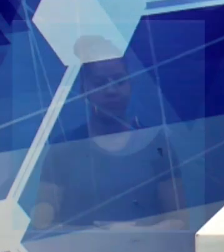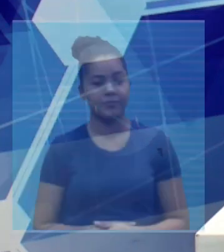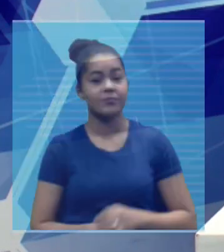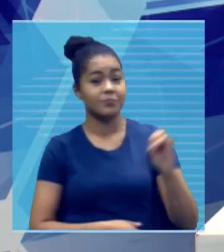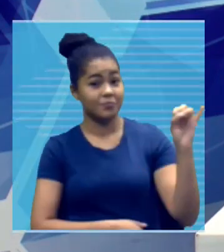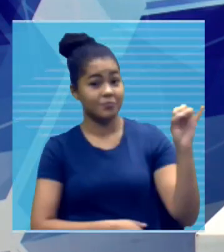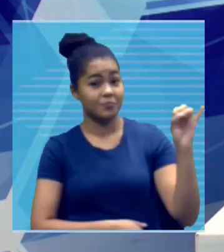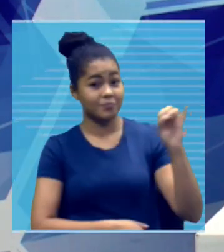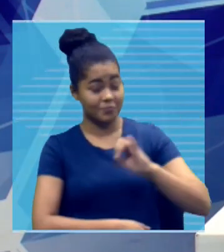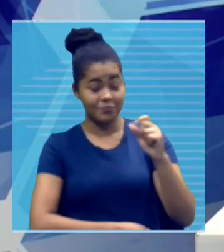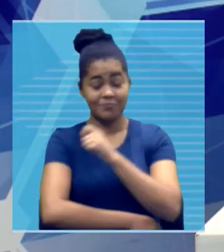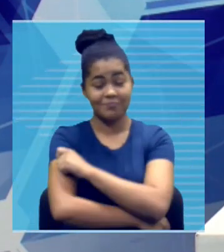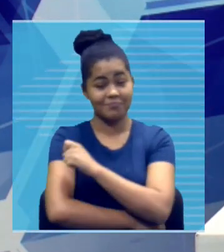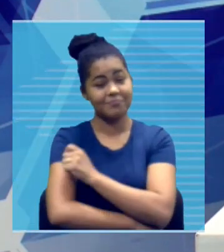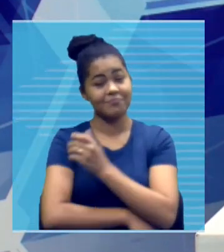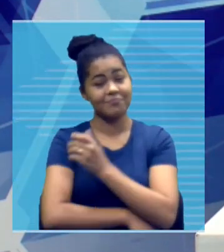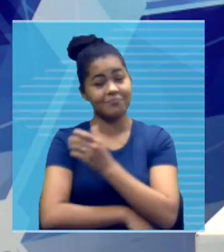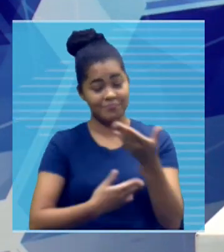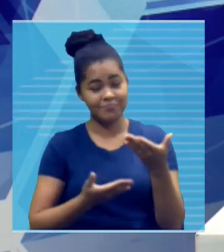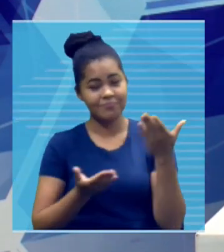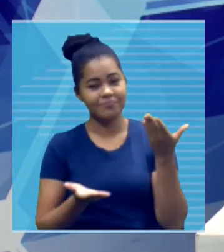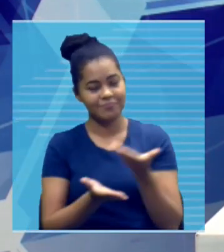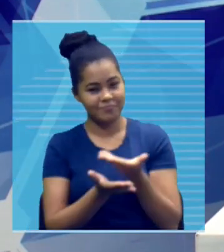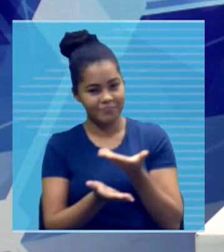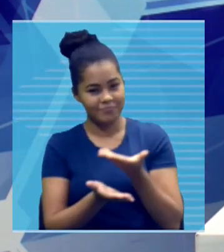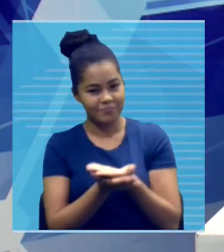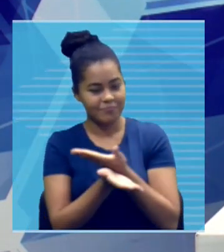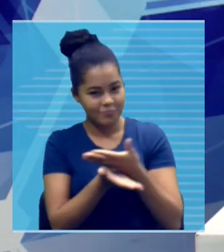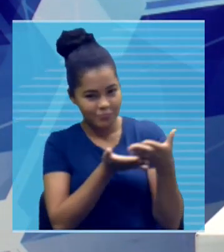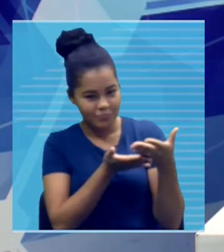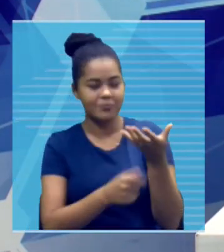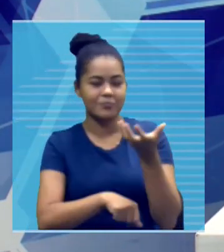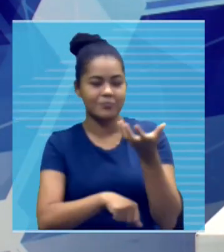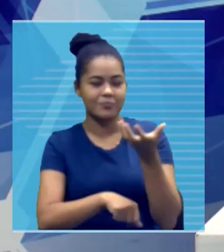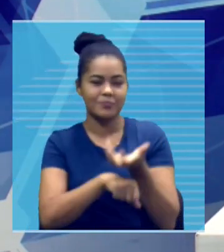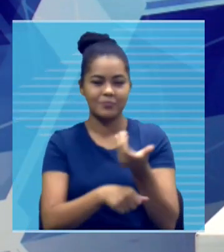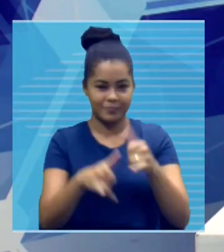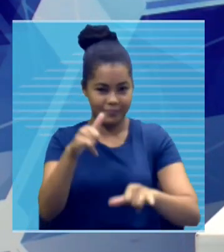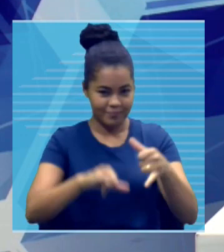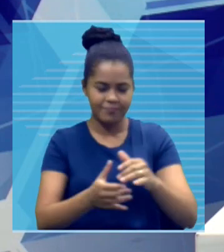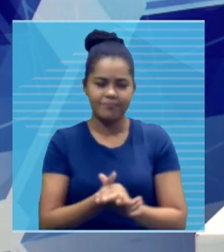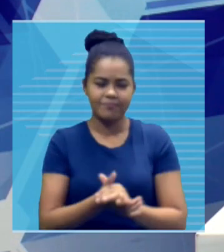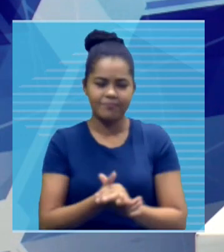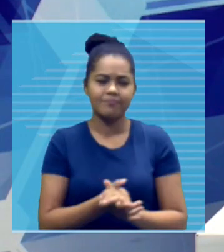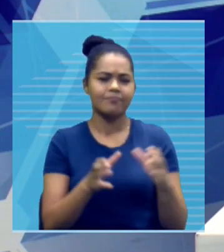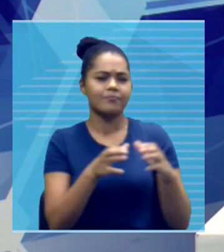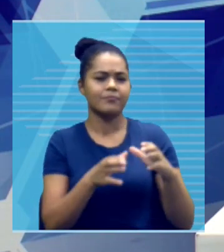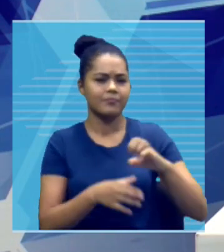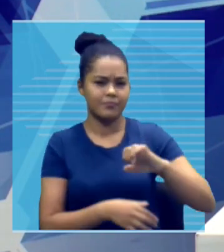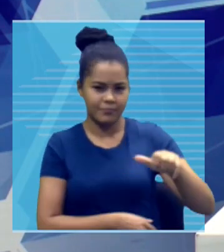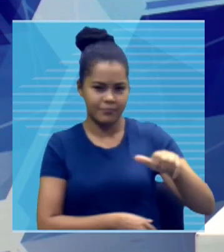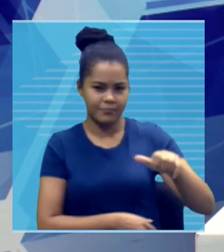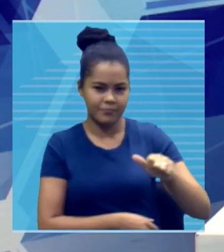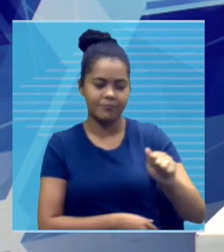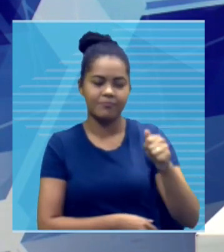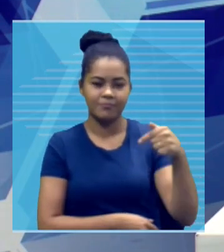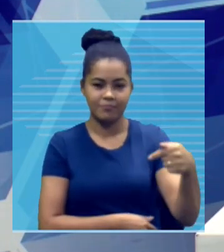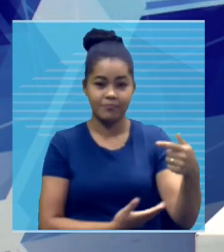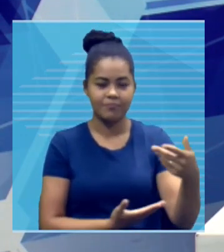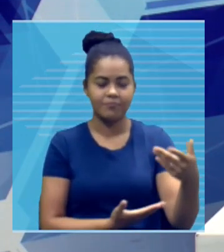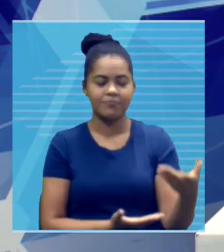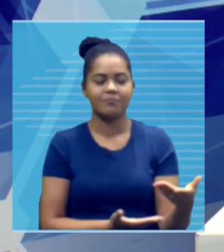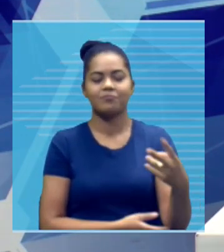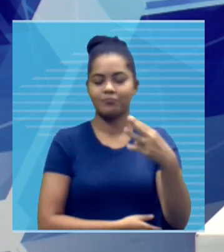Ok, meus amigos, já estamos no ar com mais uma aula de Química para vocês. É EJA 7, é terceiro